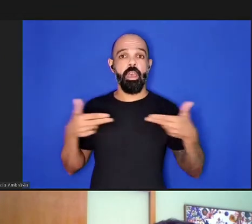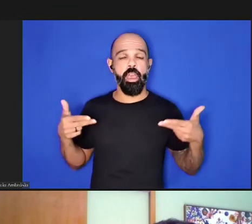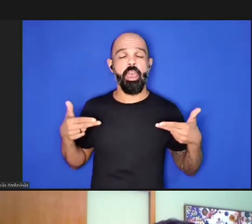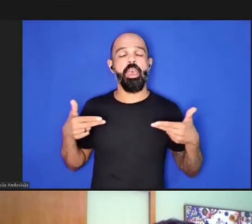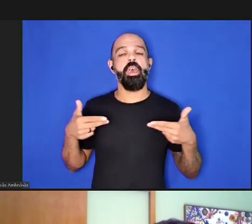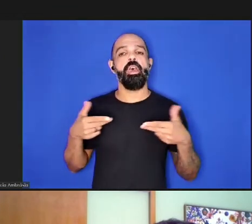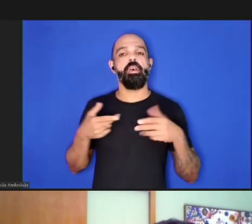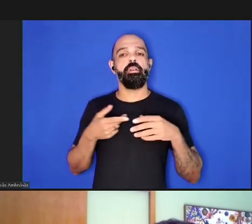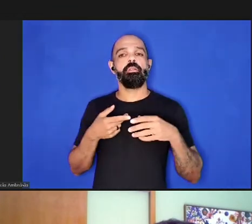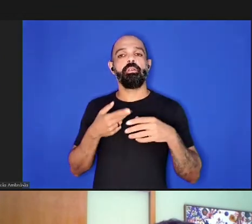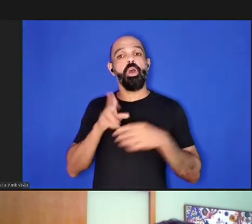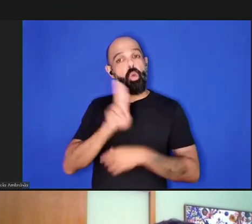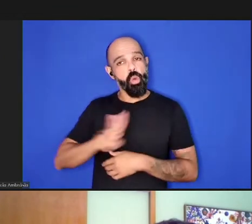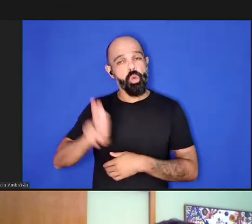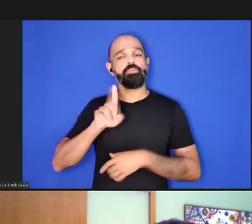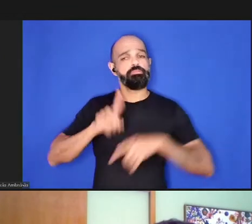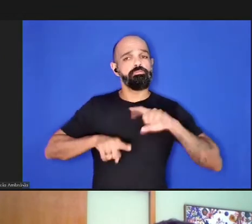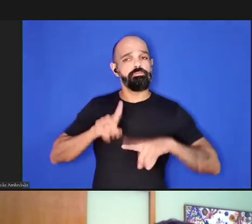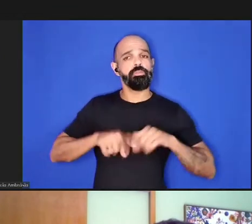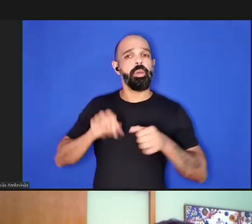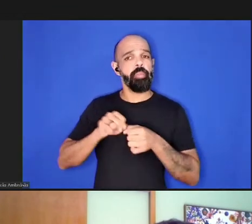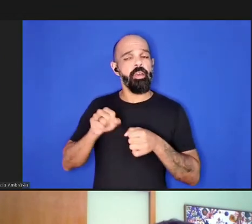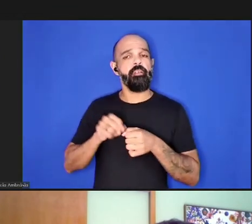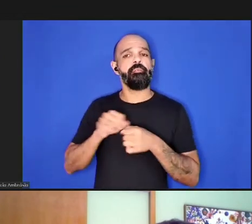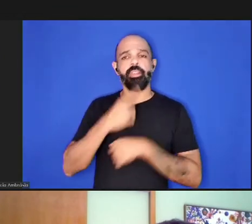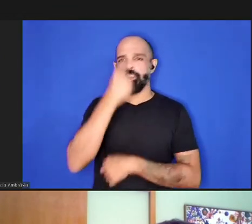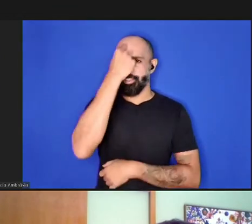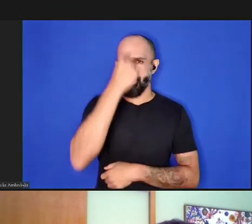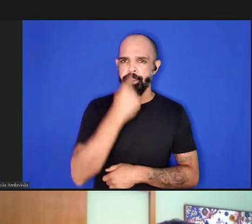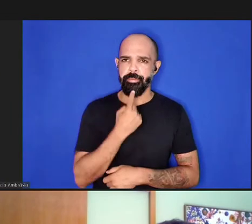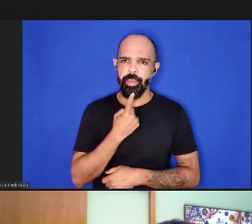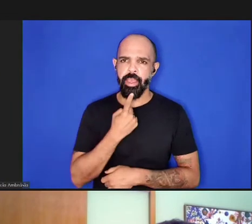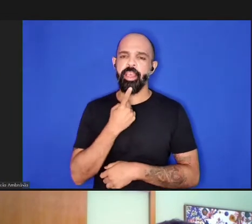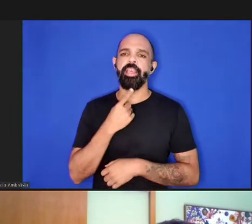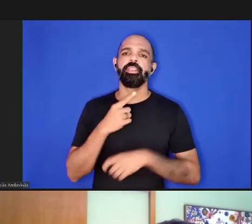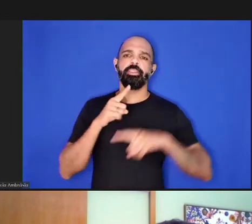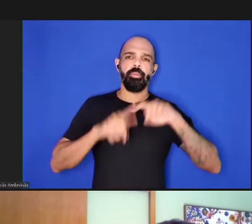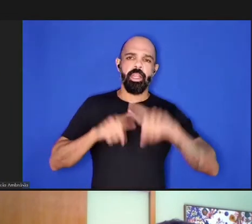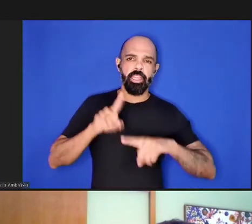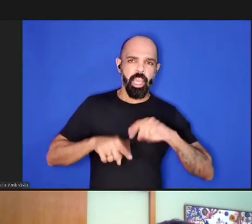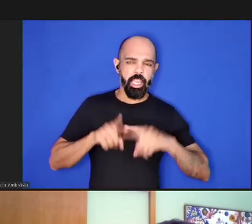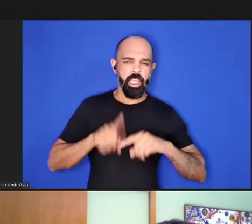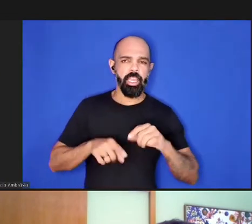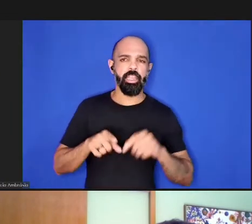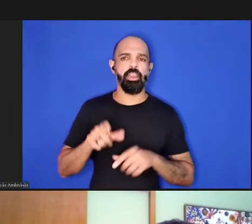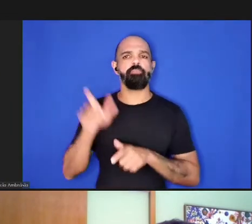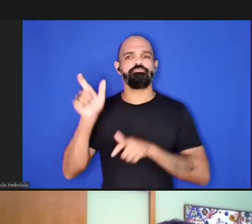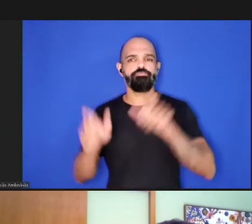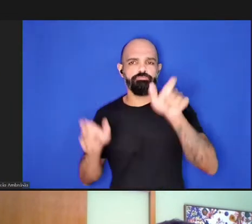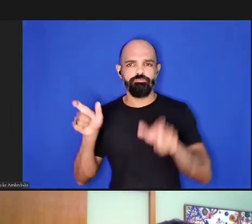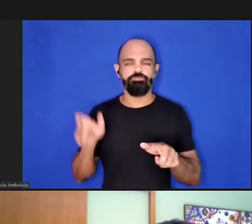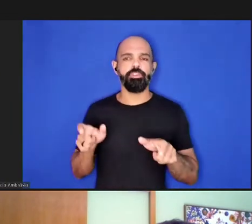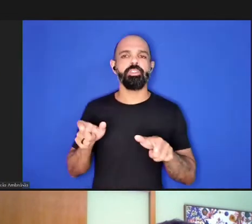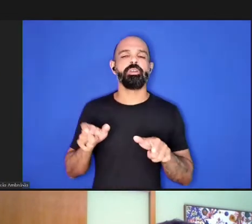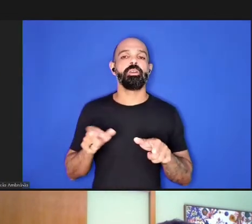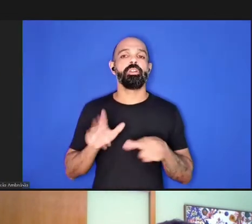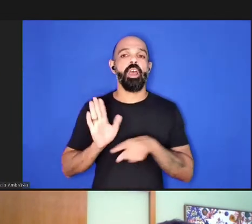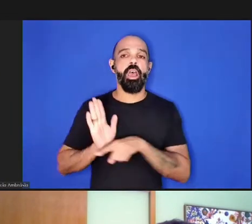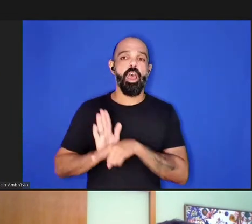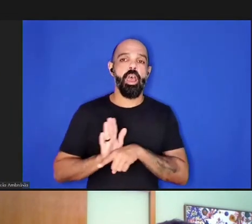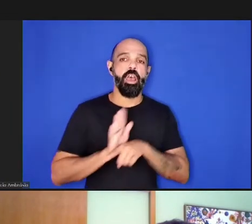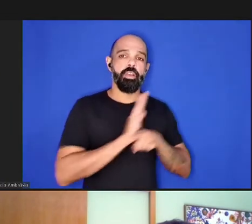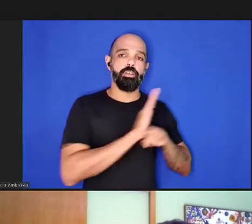Nós usamos essas ferramentas para fazer as imagens dos espécimes. Estamos colaborando com o